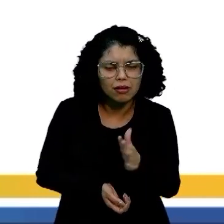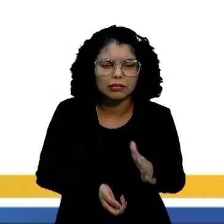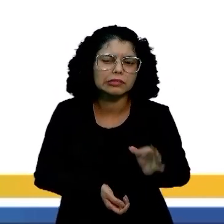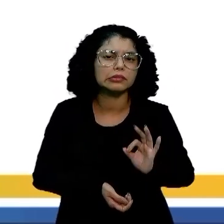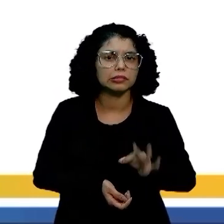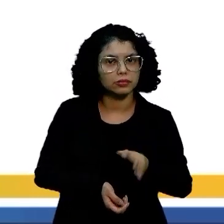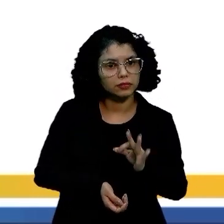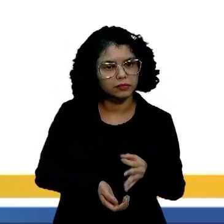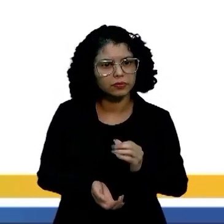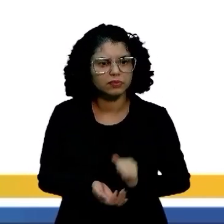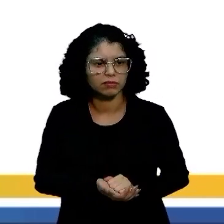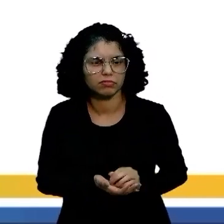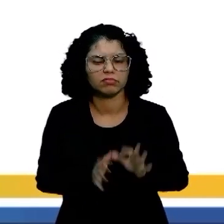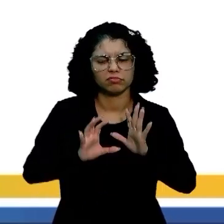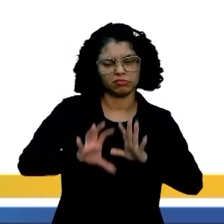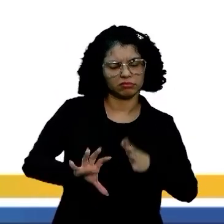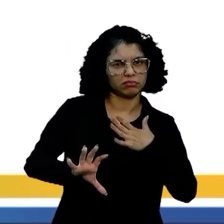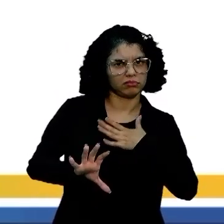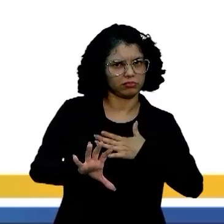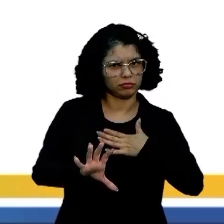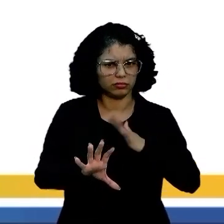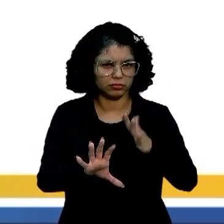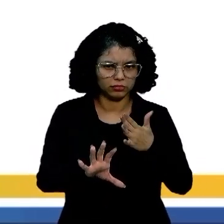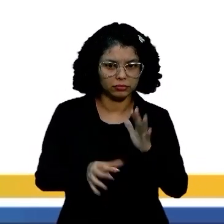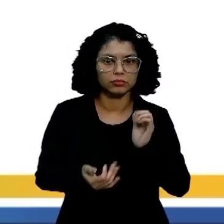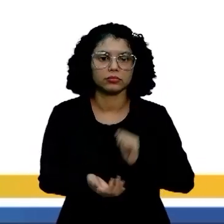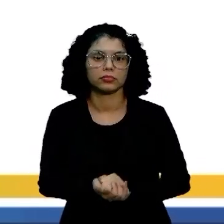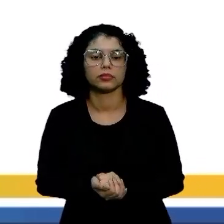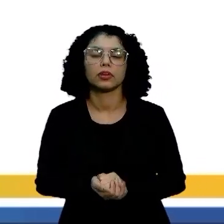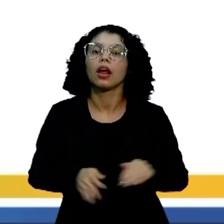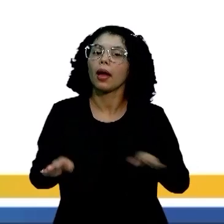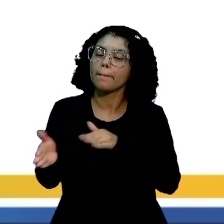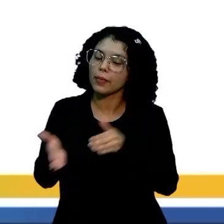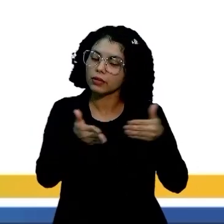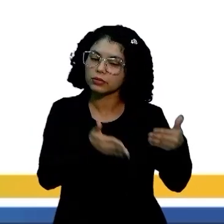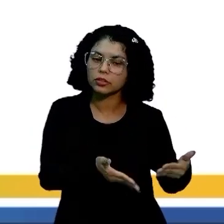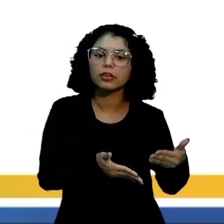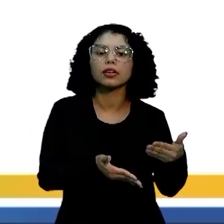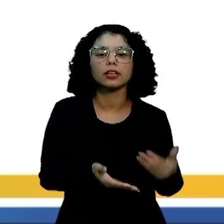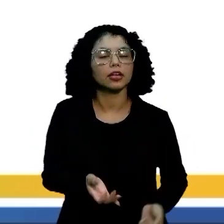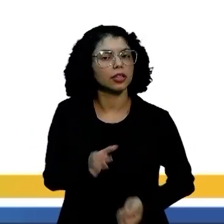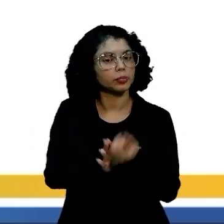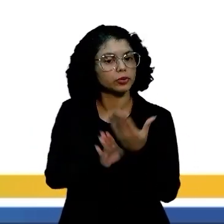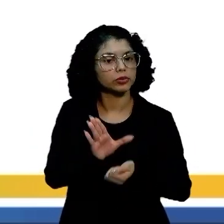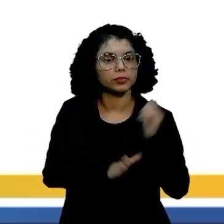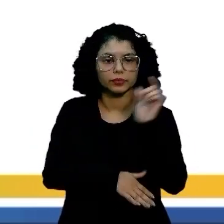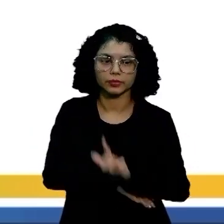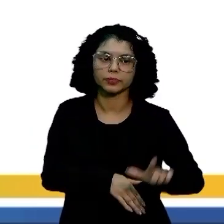certa insatisfação que é gerada na colônia, e a partir daí a gente tem essa produção